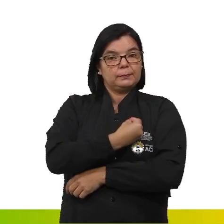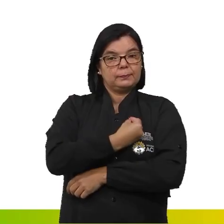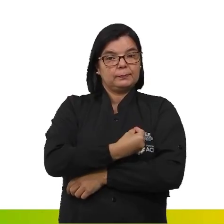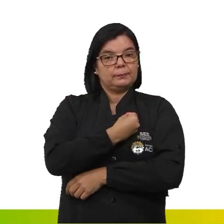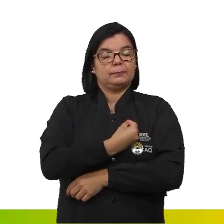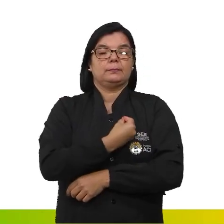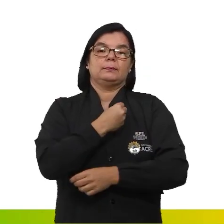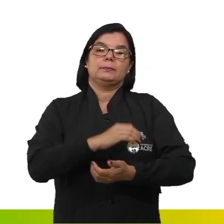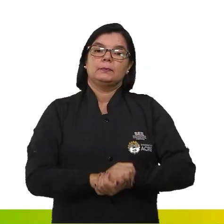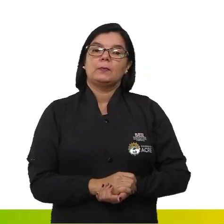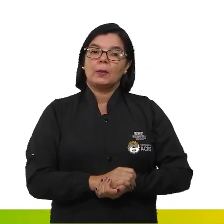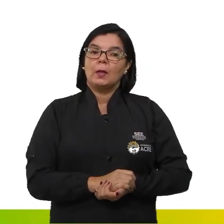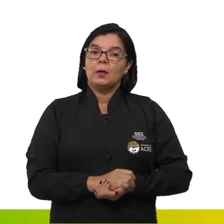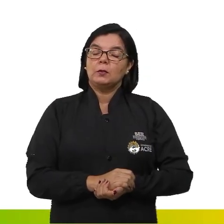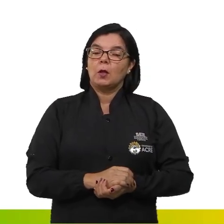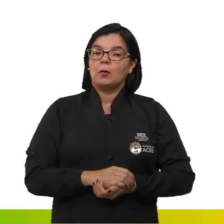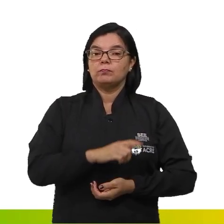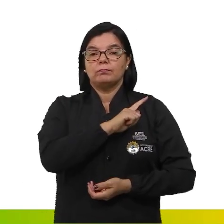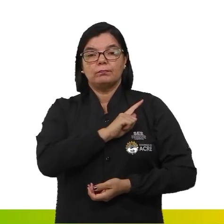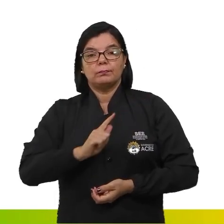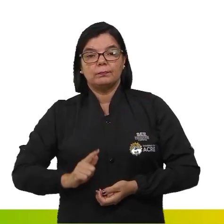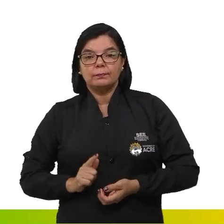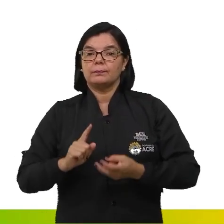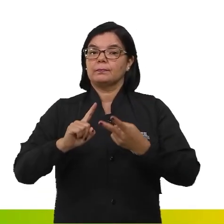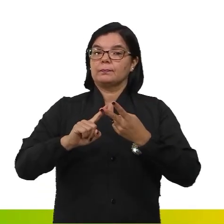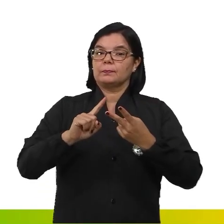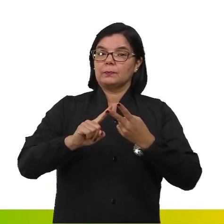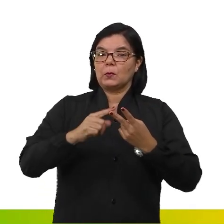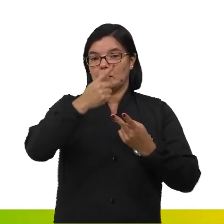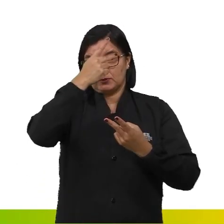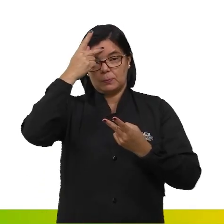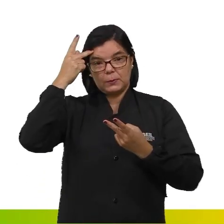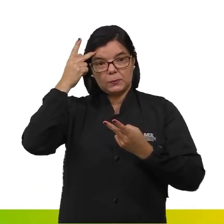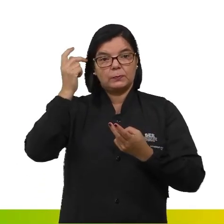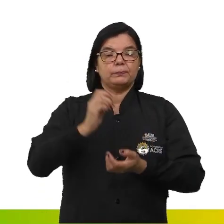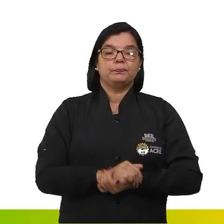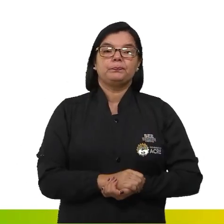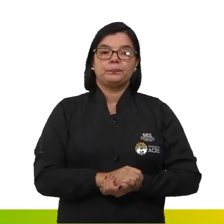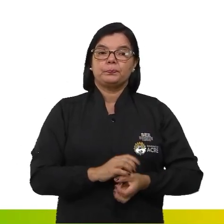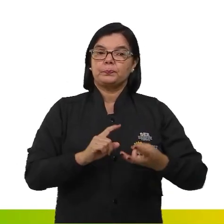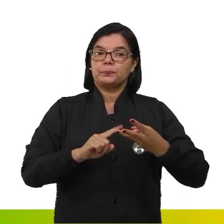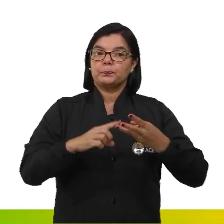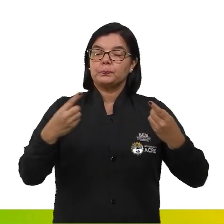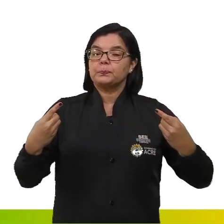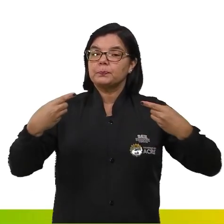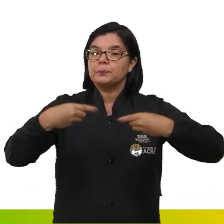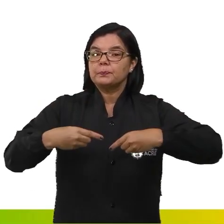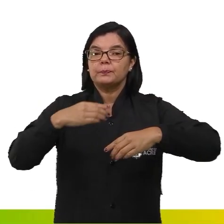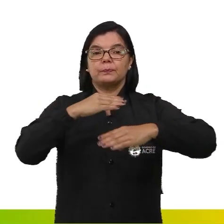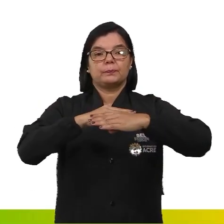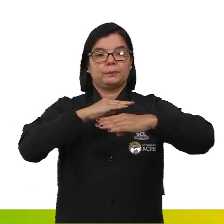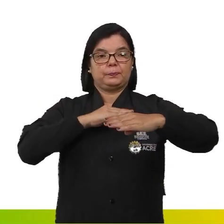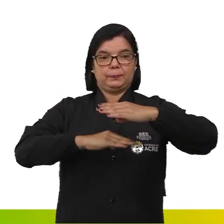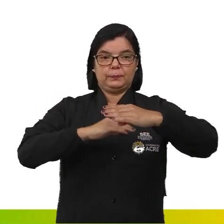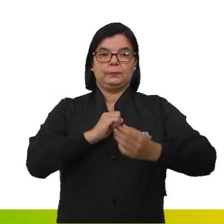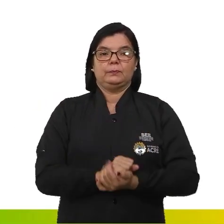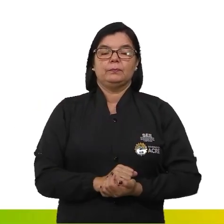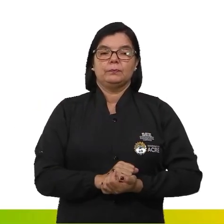agentes envolvidos. Então, tanto governante quanto governado. Combate à desigualdade.